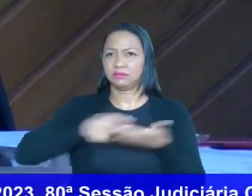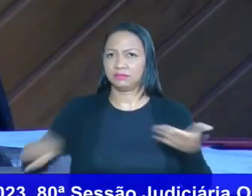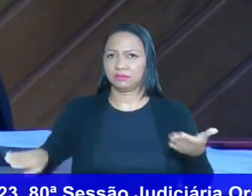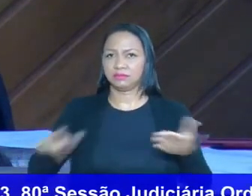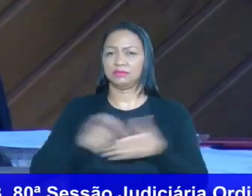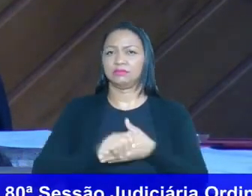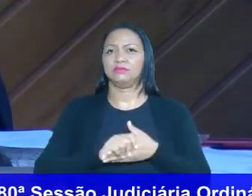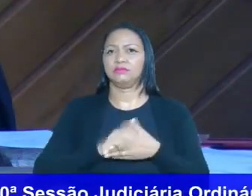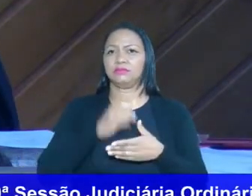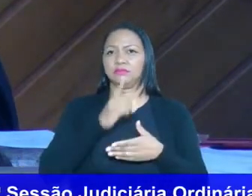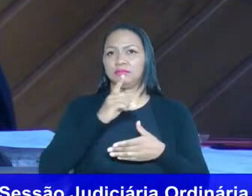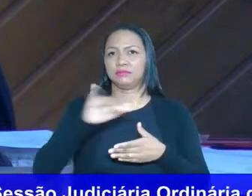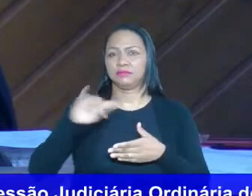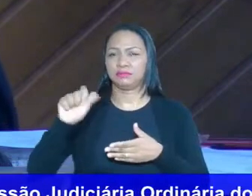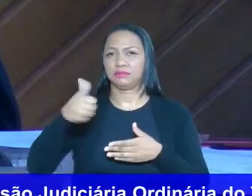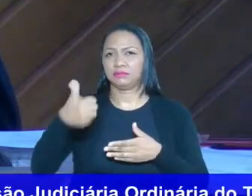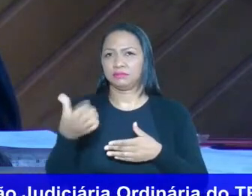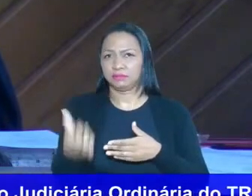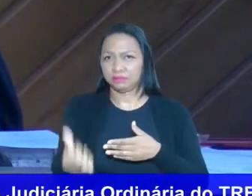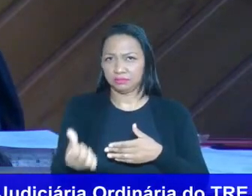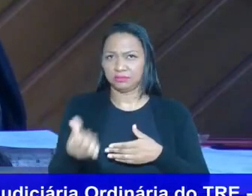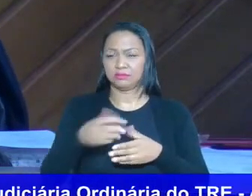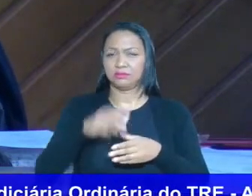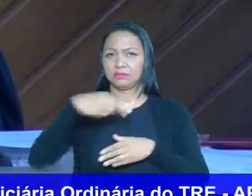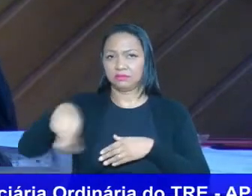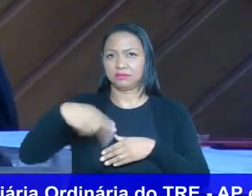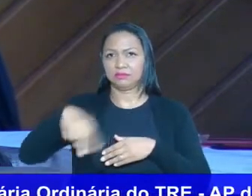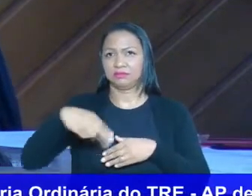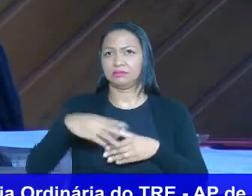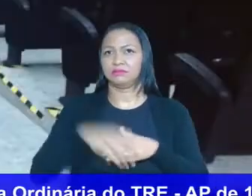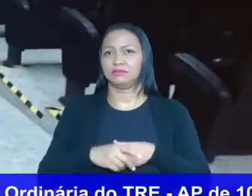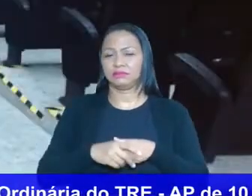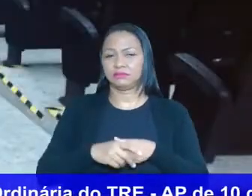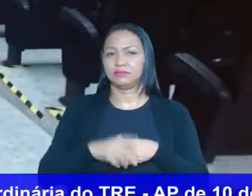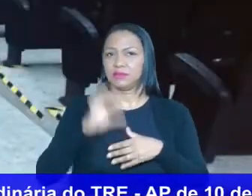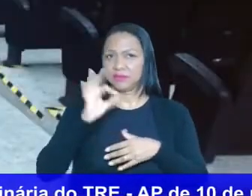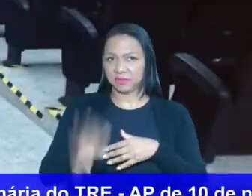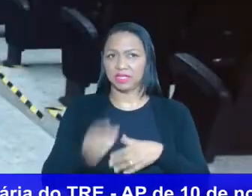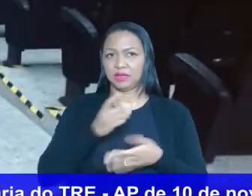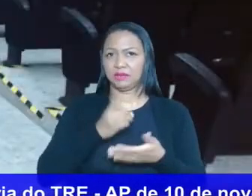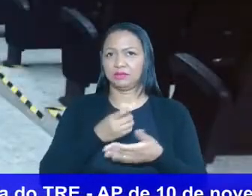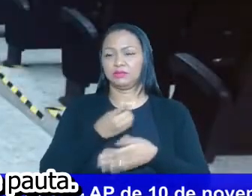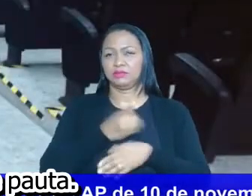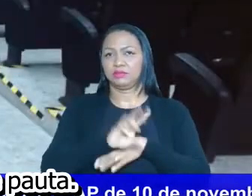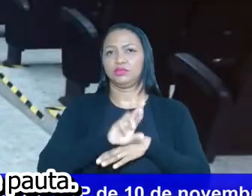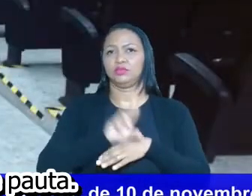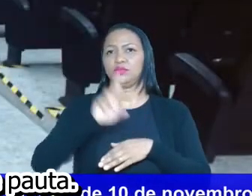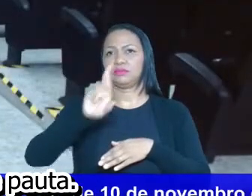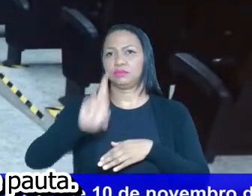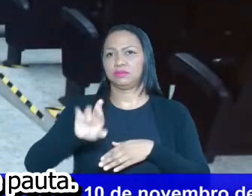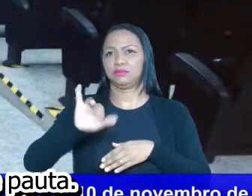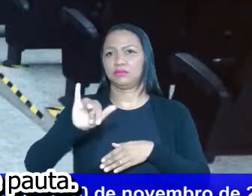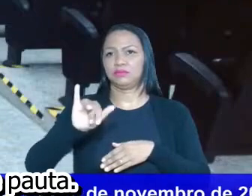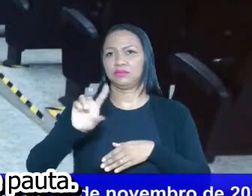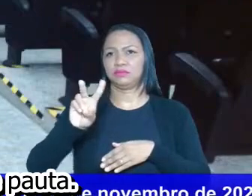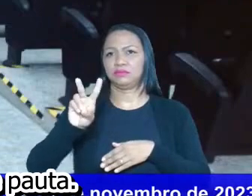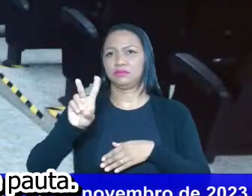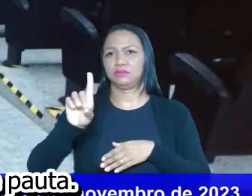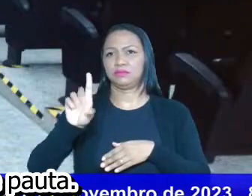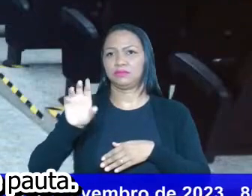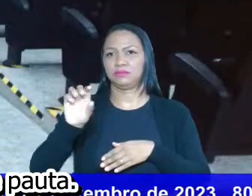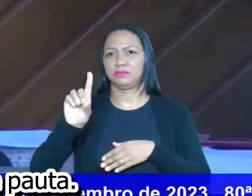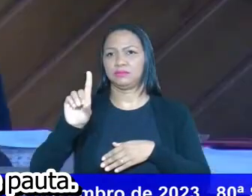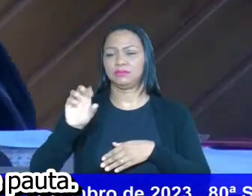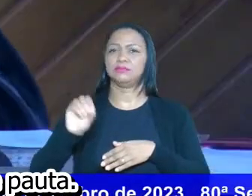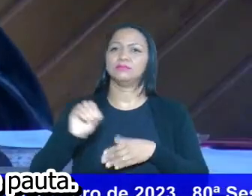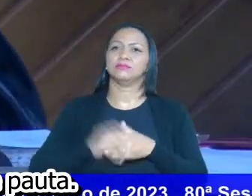para inclusão no dia 16 de novembro. É isso, doutor Rivaldo? Senhor presidente. Perfeito.